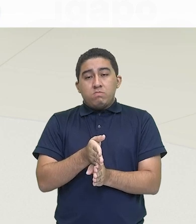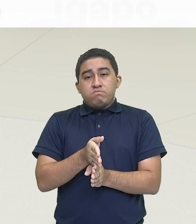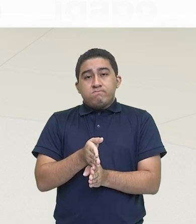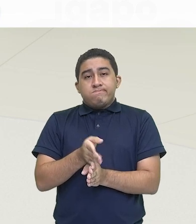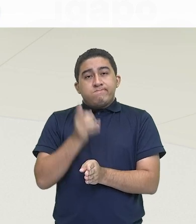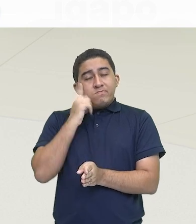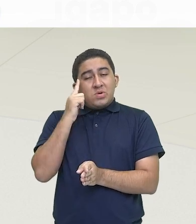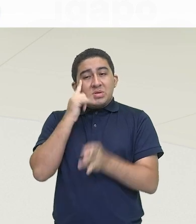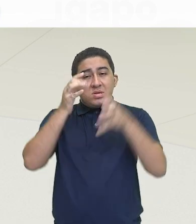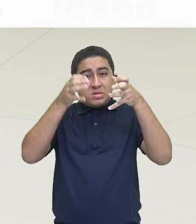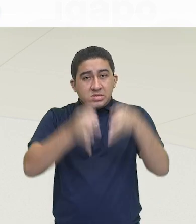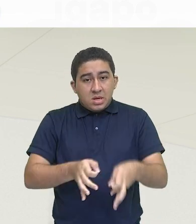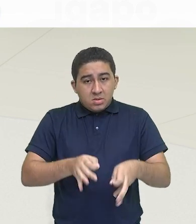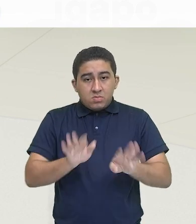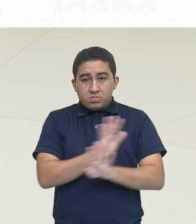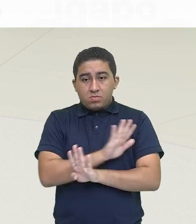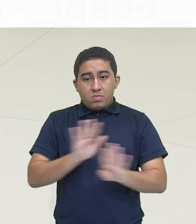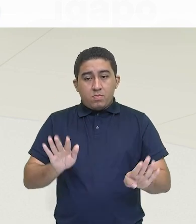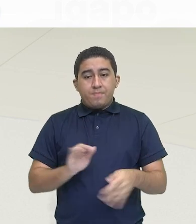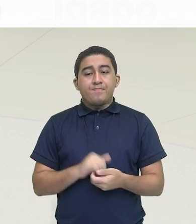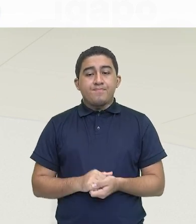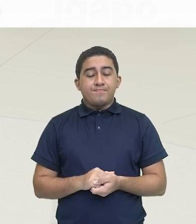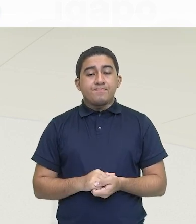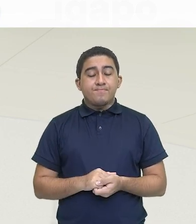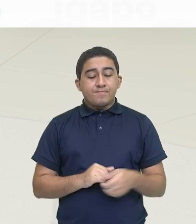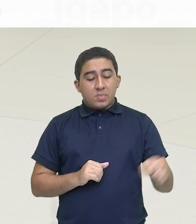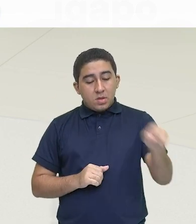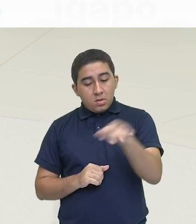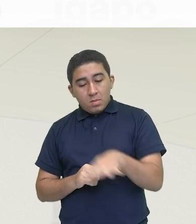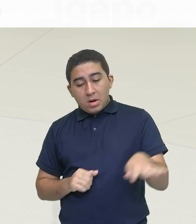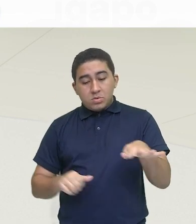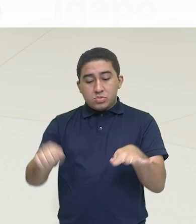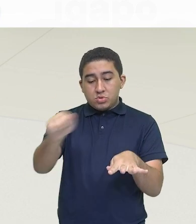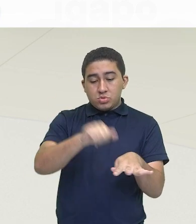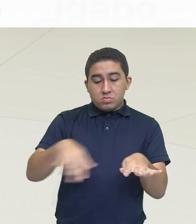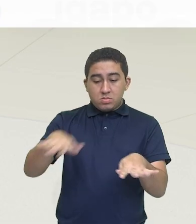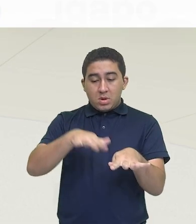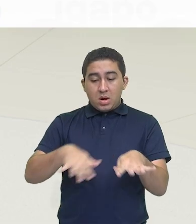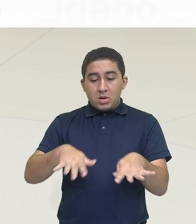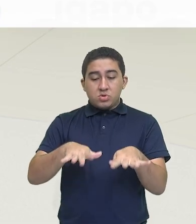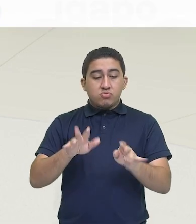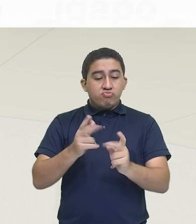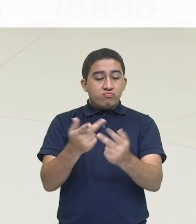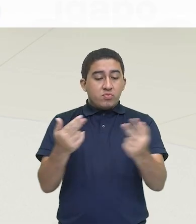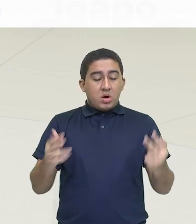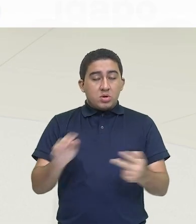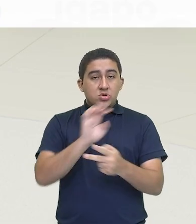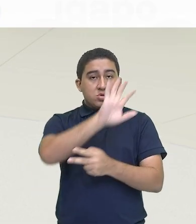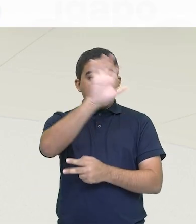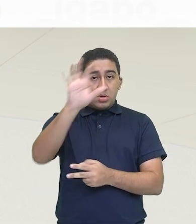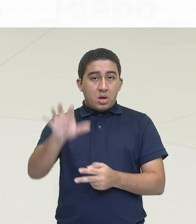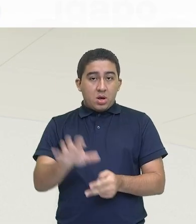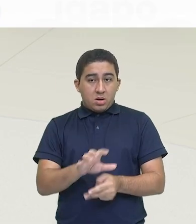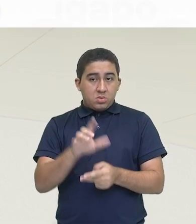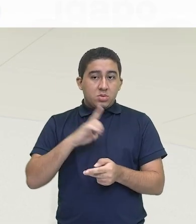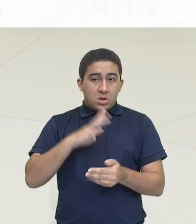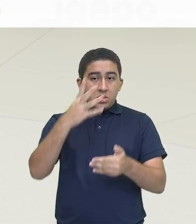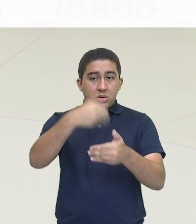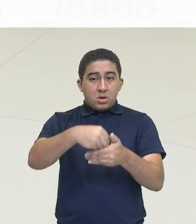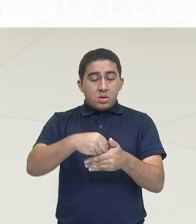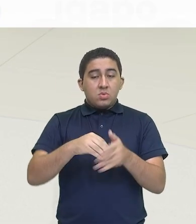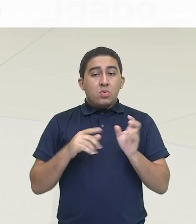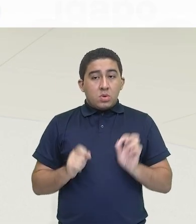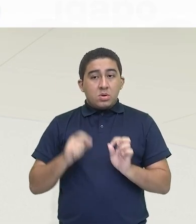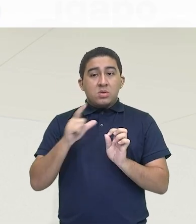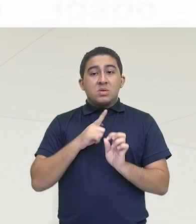assim, bem definida. Entre esses biomas, entre os vários estados que os compõem, né, eles